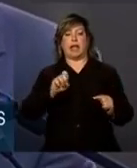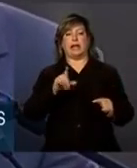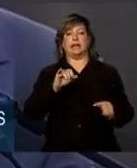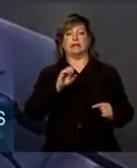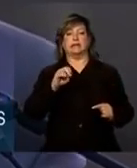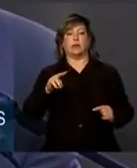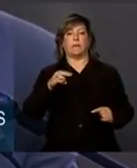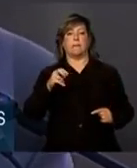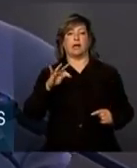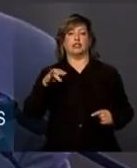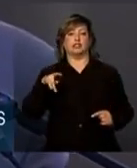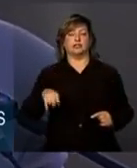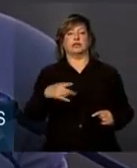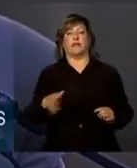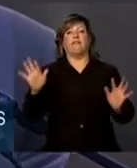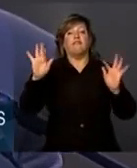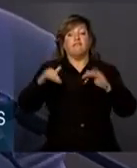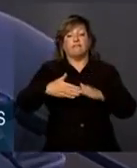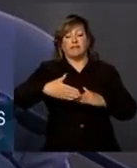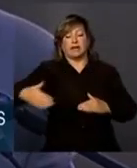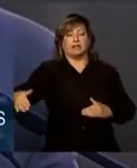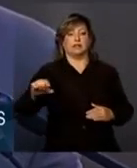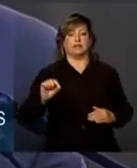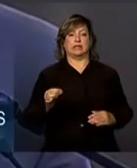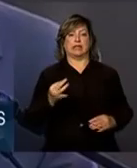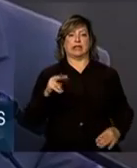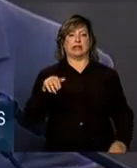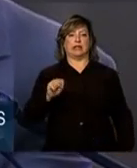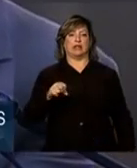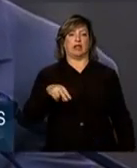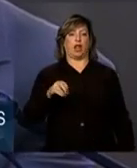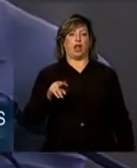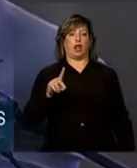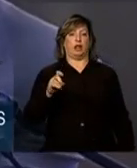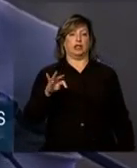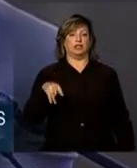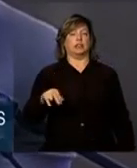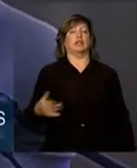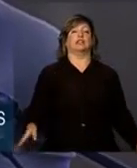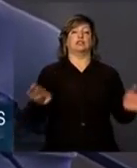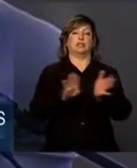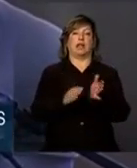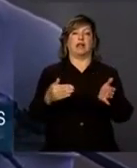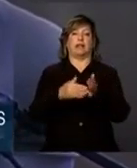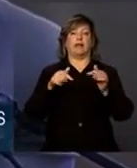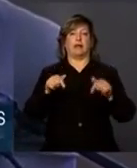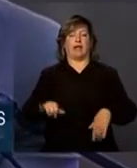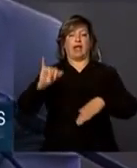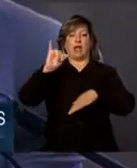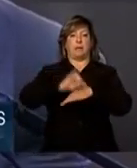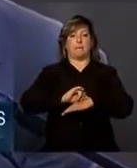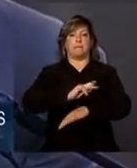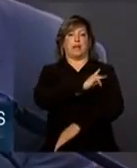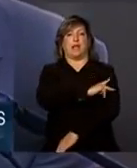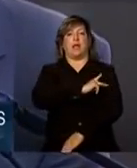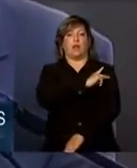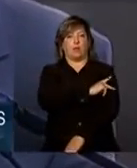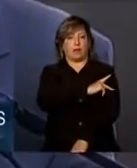onde é o final da nossa transnordestina, e chegando até aqui, a capital do estado do Piauí, para a